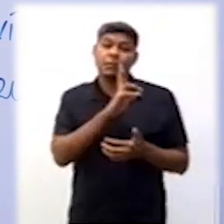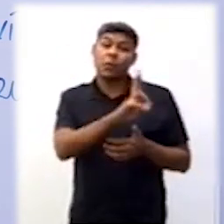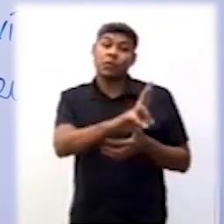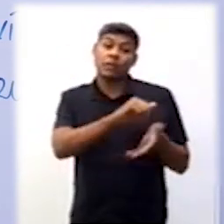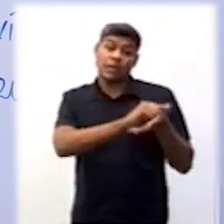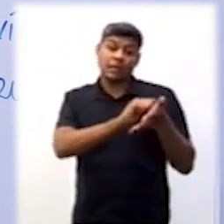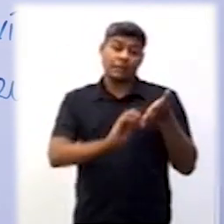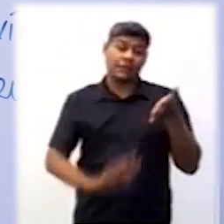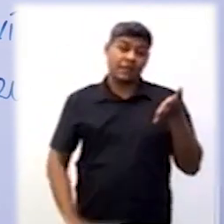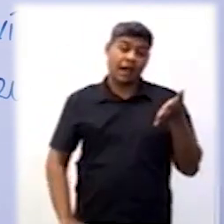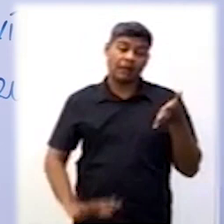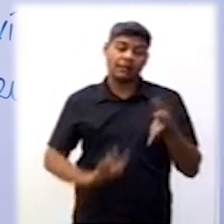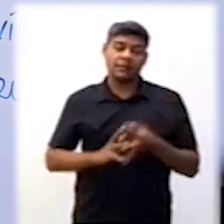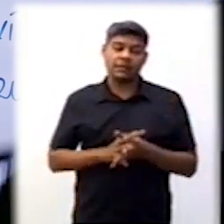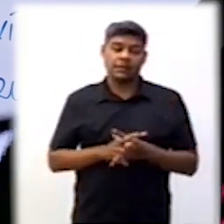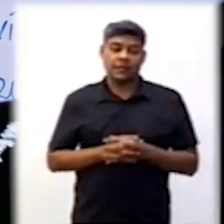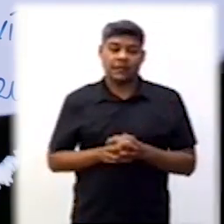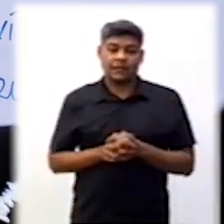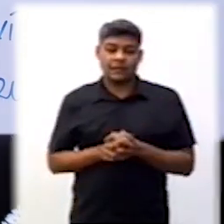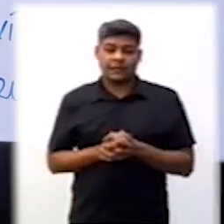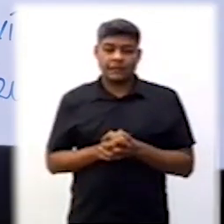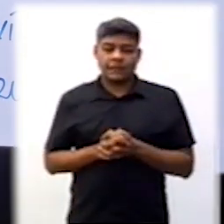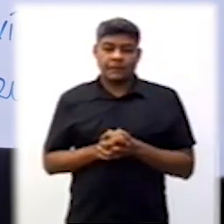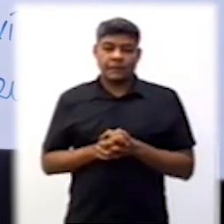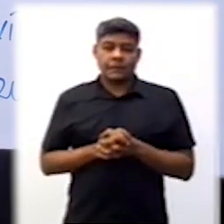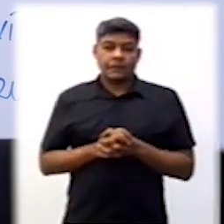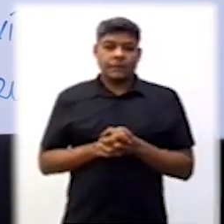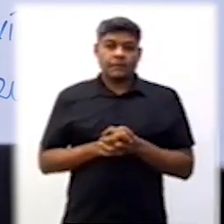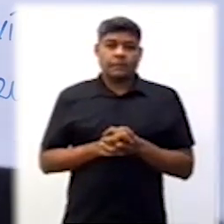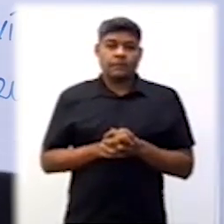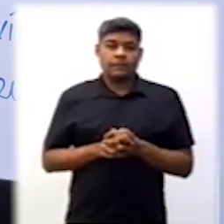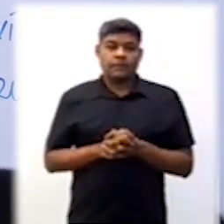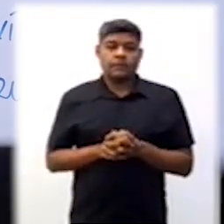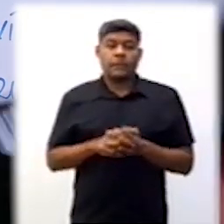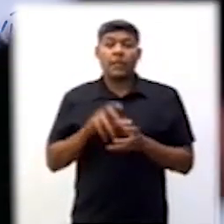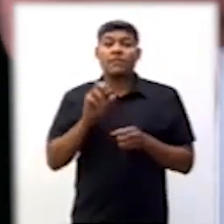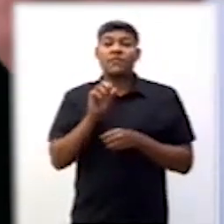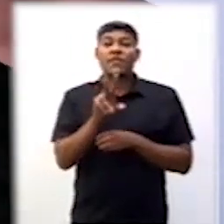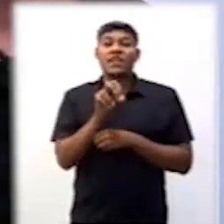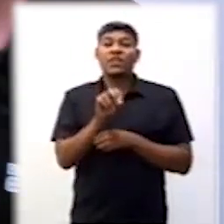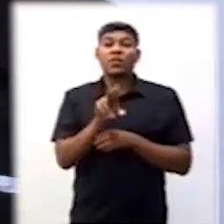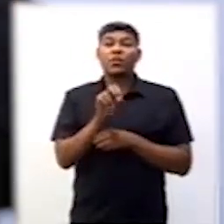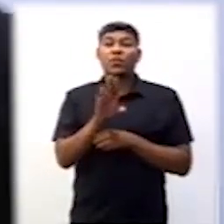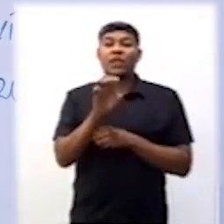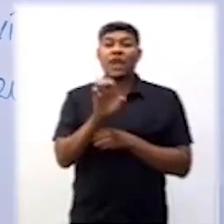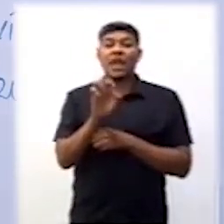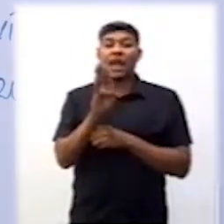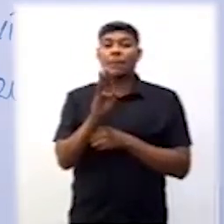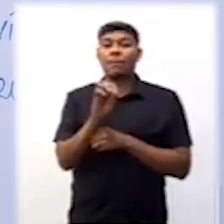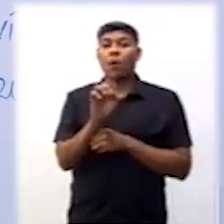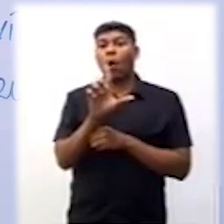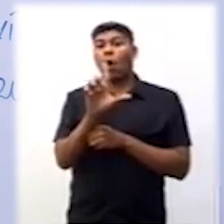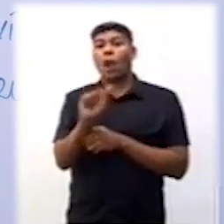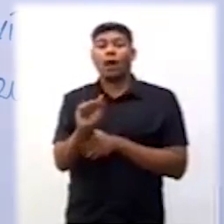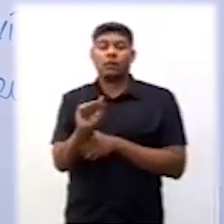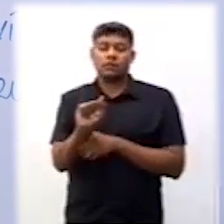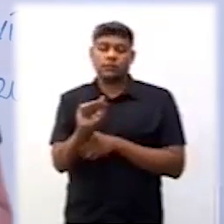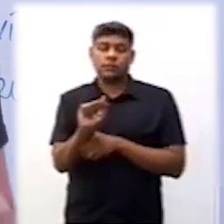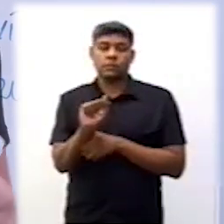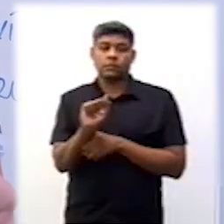responder, bora colocar aqui sobre o vírus Ebola, FGV. Bora!